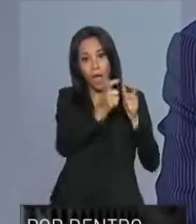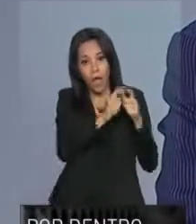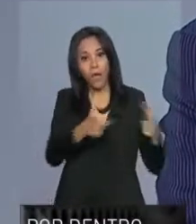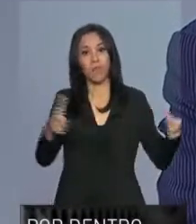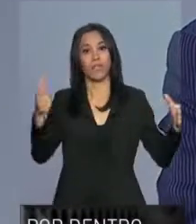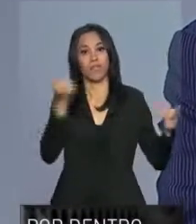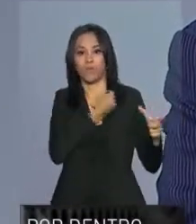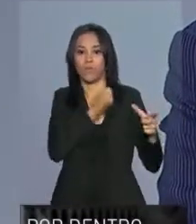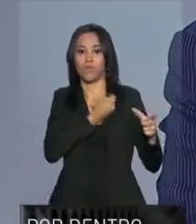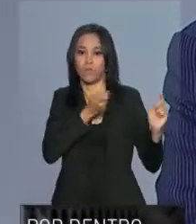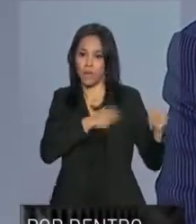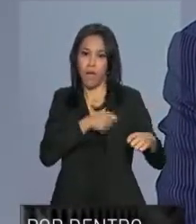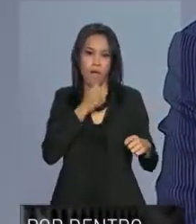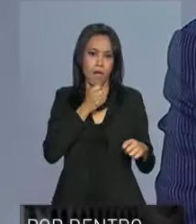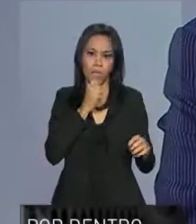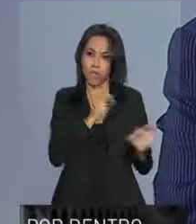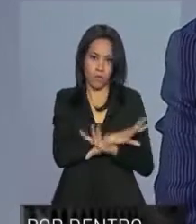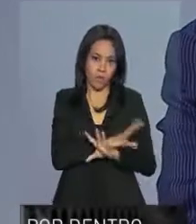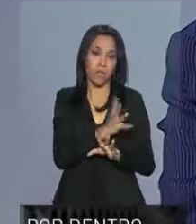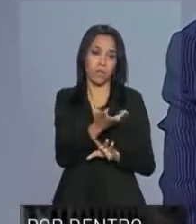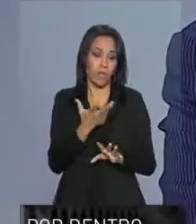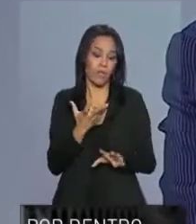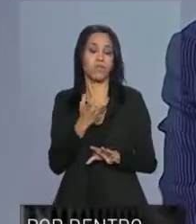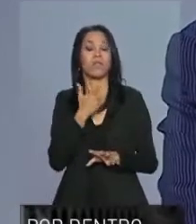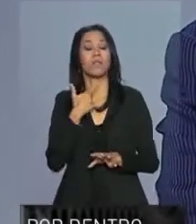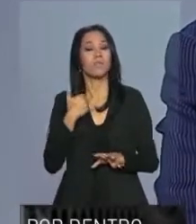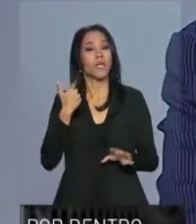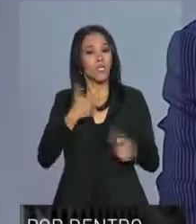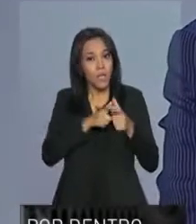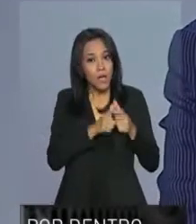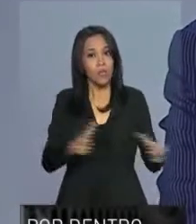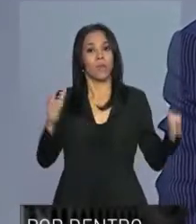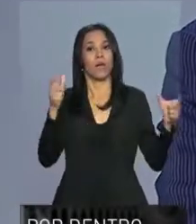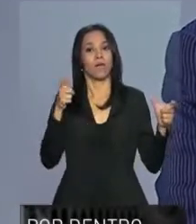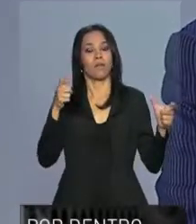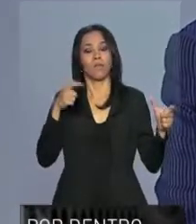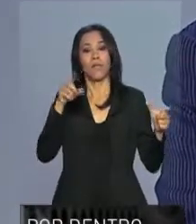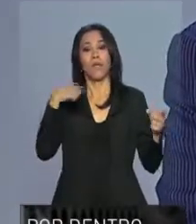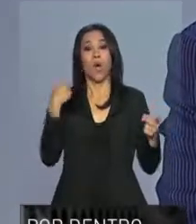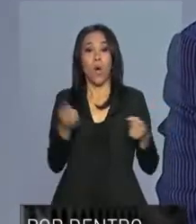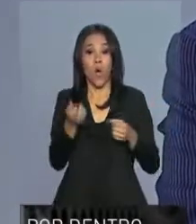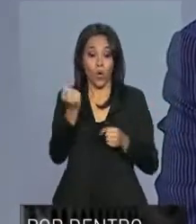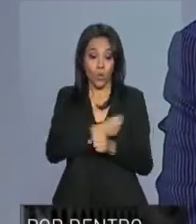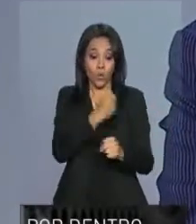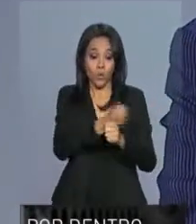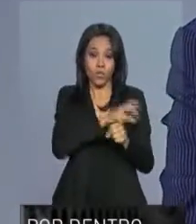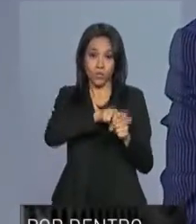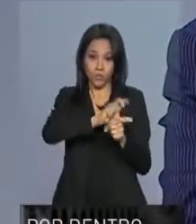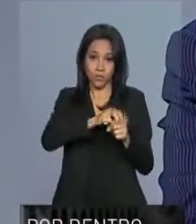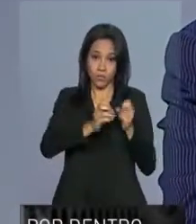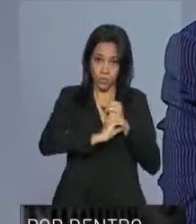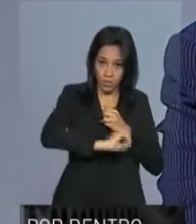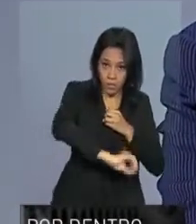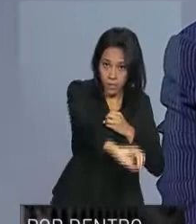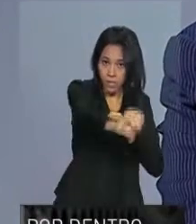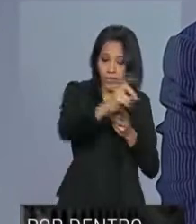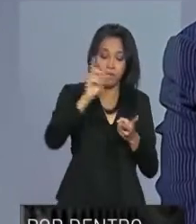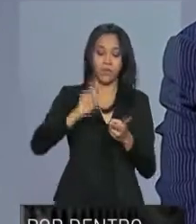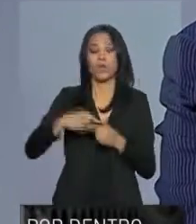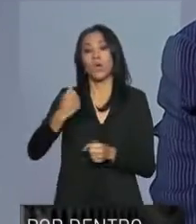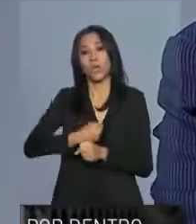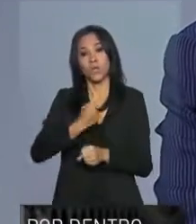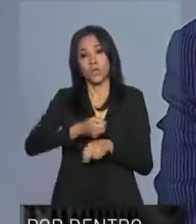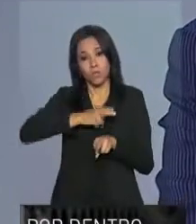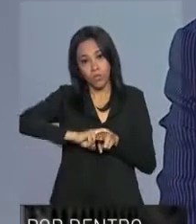conclusos mas nós desejamos ampliar nós estamos retomando obras de saneamento obras de mobilidade concluímos o metrô de salvador